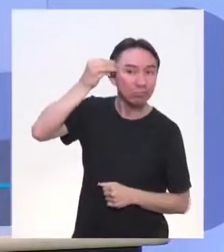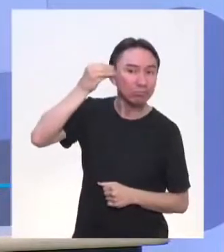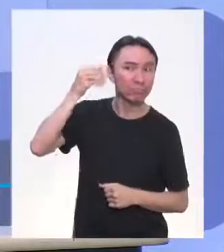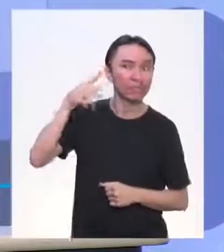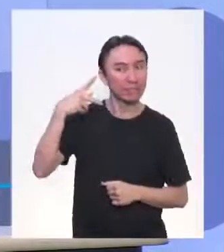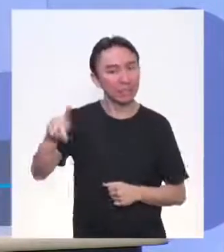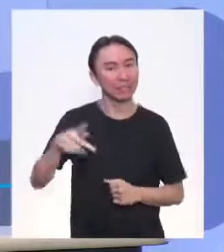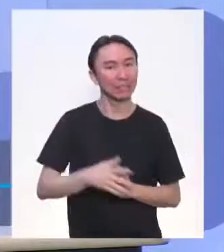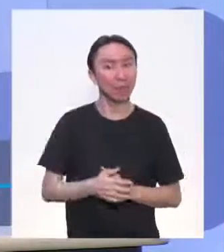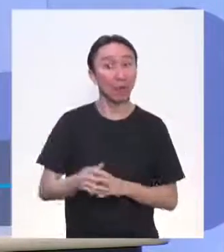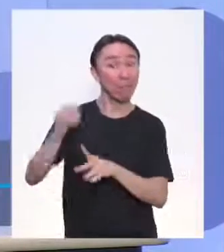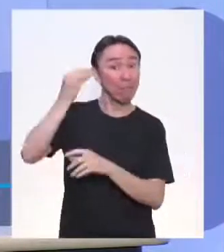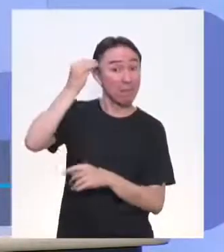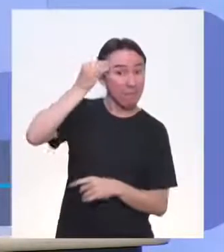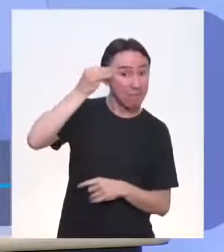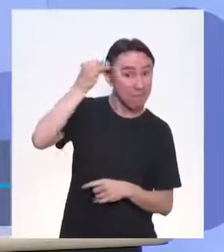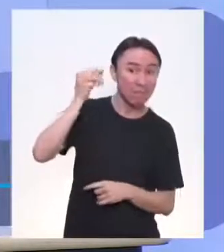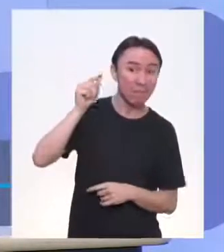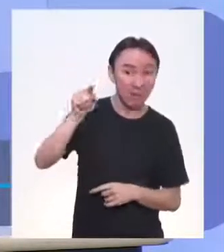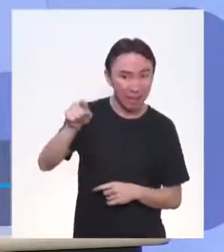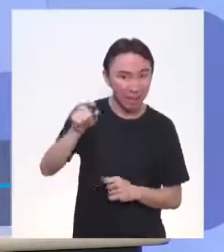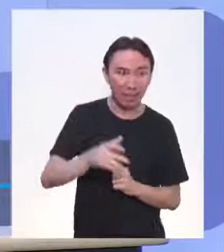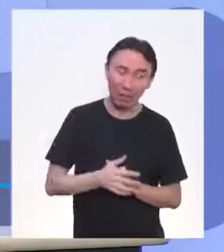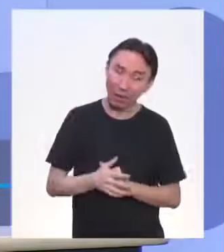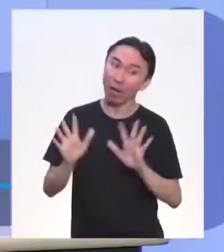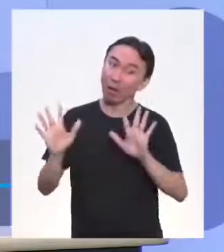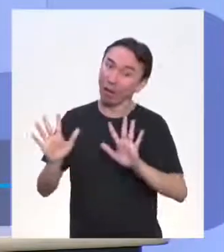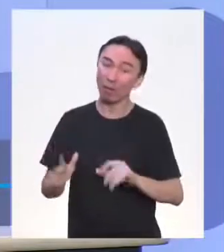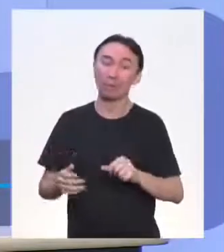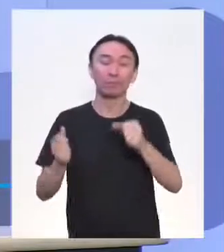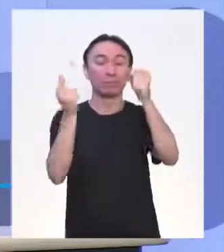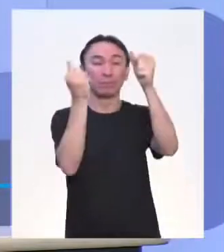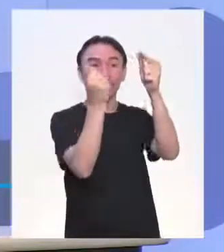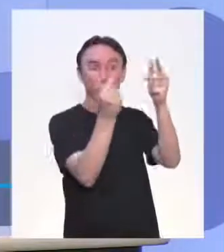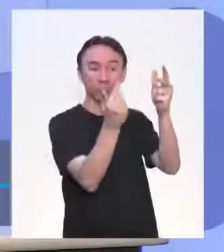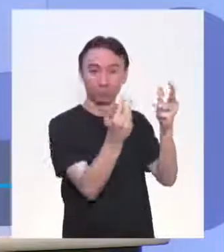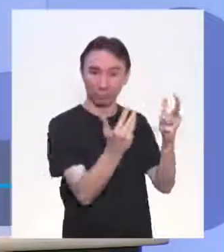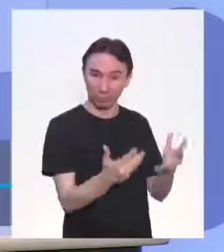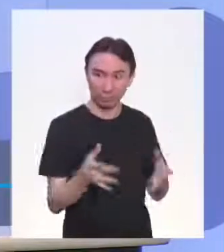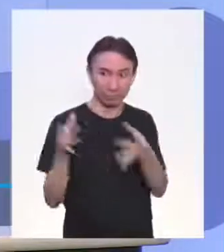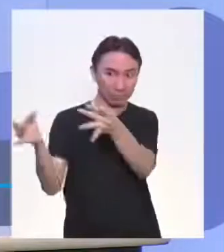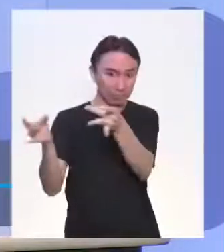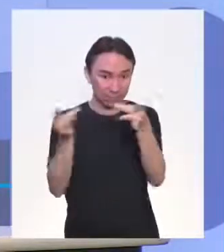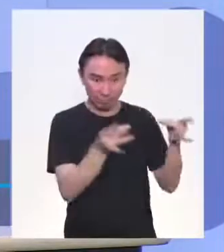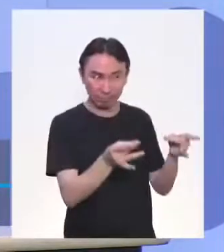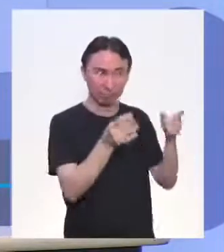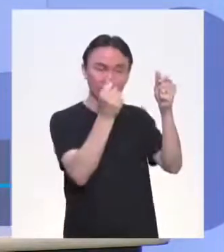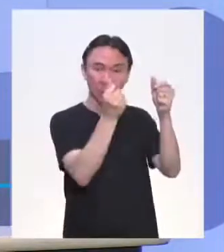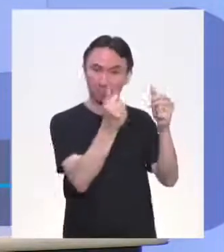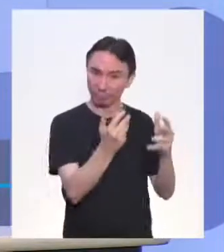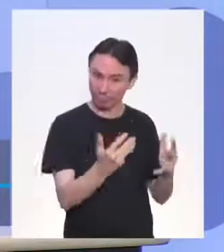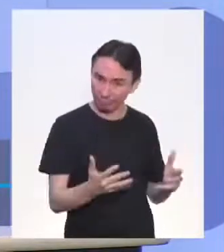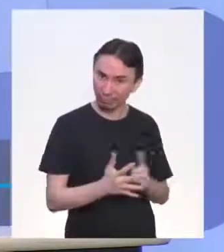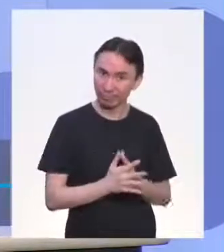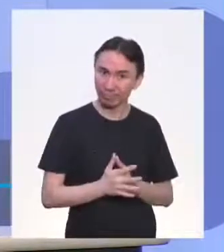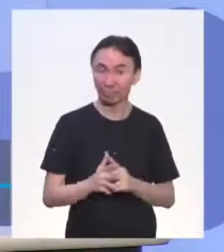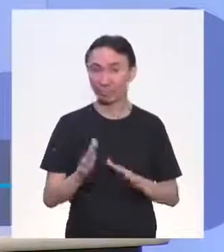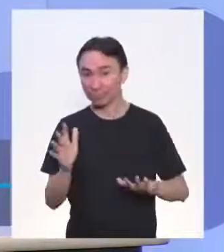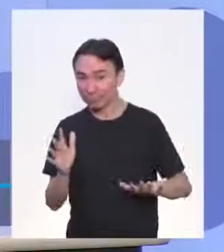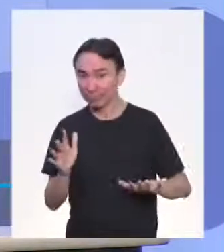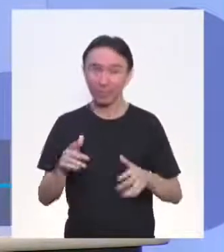daquela pessoa, não é bem assim. Então, tudo isso, então, olha só, não estamos desmerecendo ninguém, né? Mas é a questão assim,